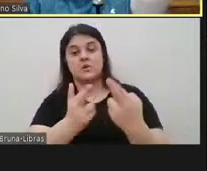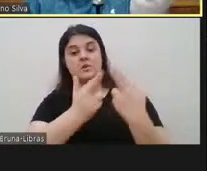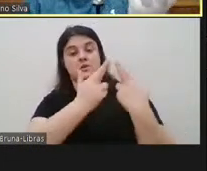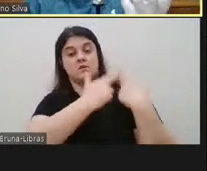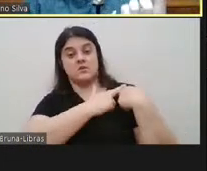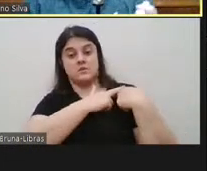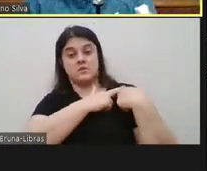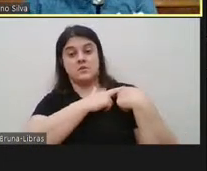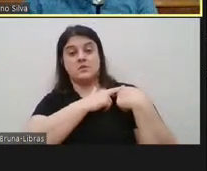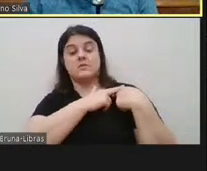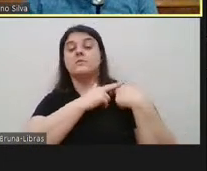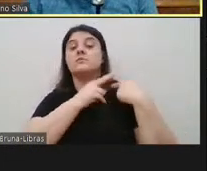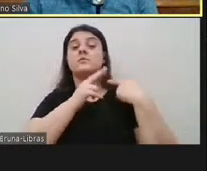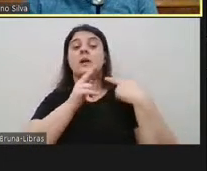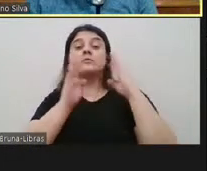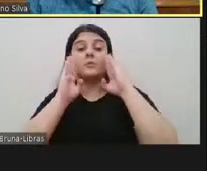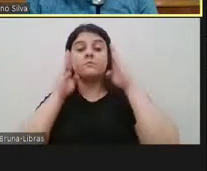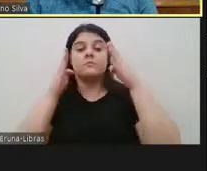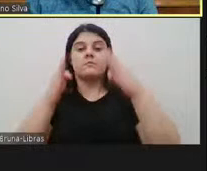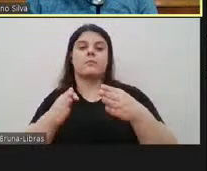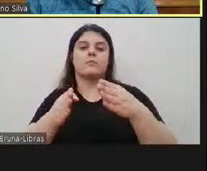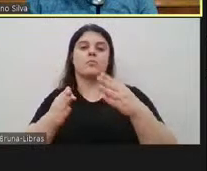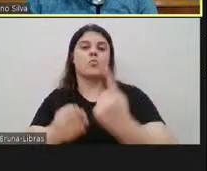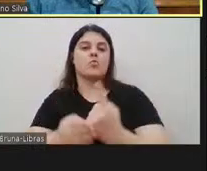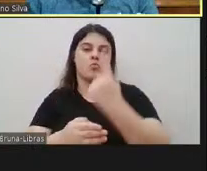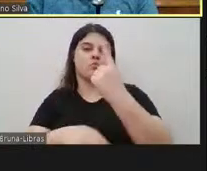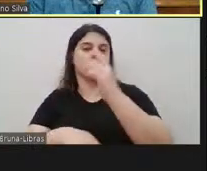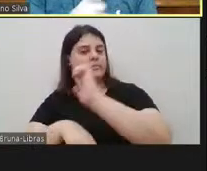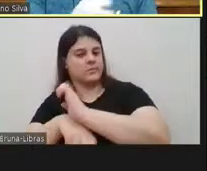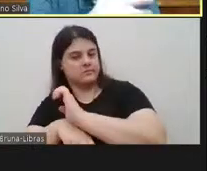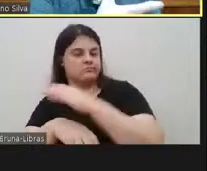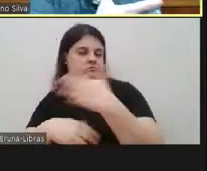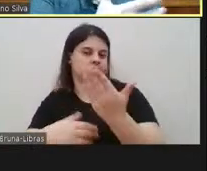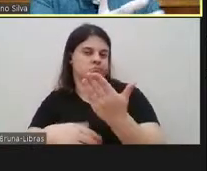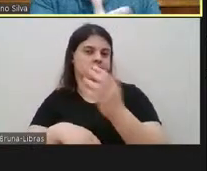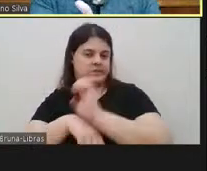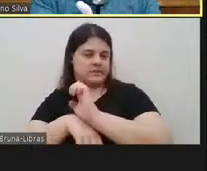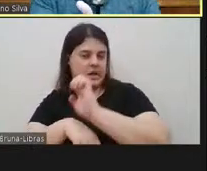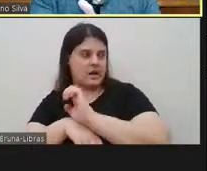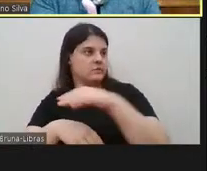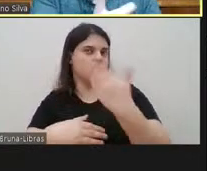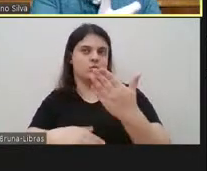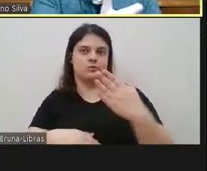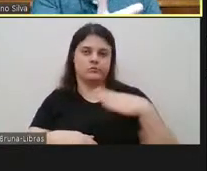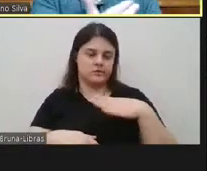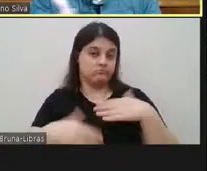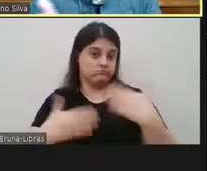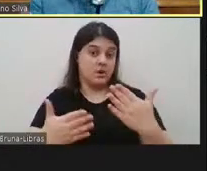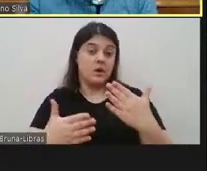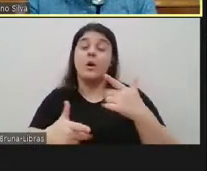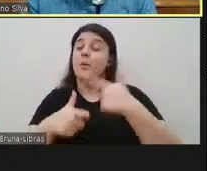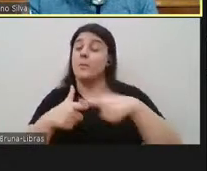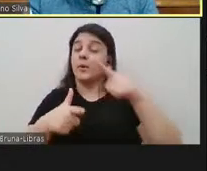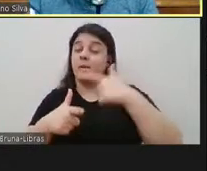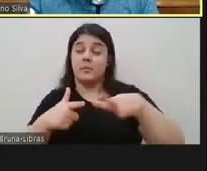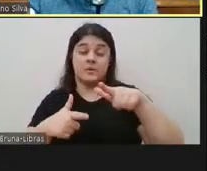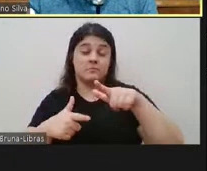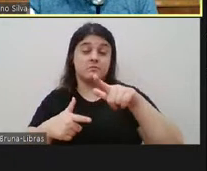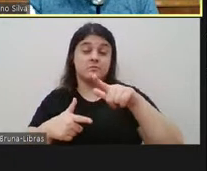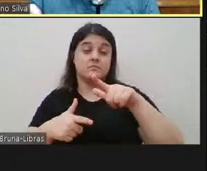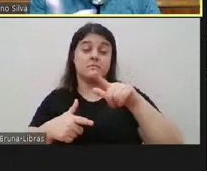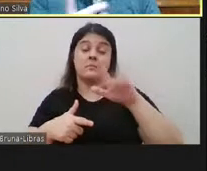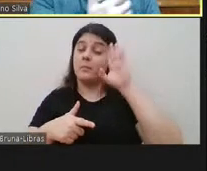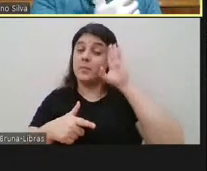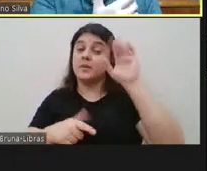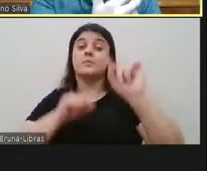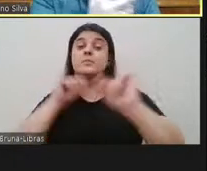responsabilidades exclusivas de um ente Federado né obviamente que nós sabemos os maiores problemas que são as